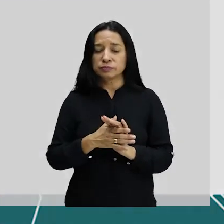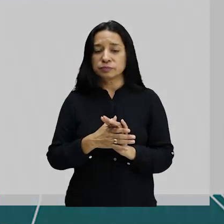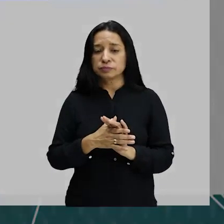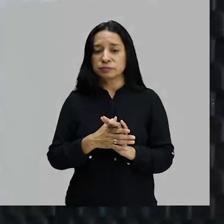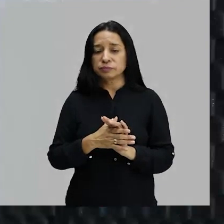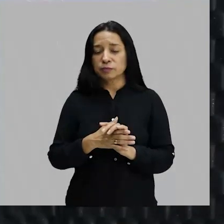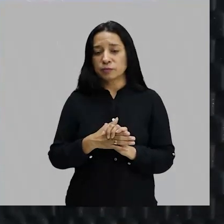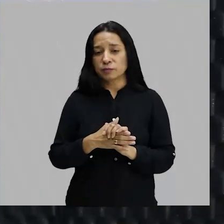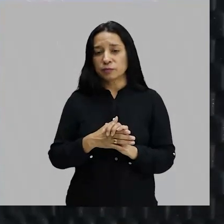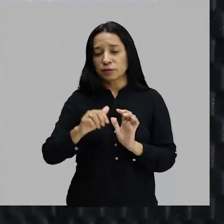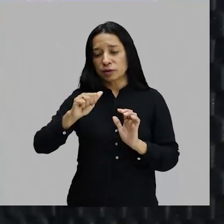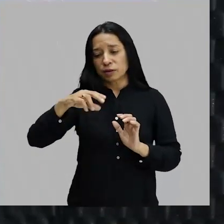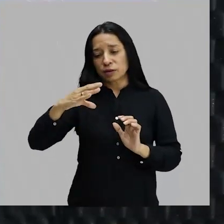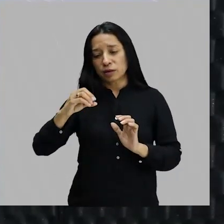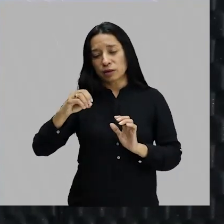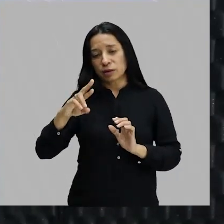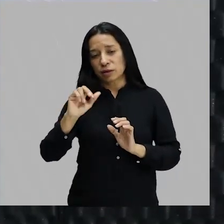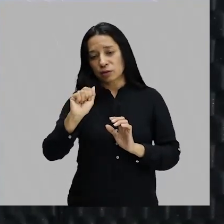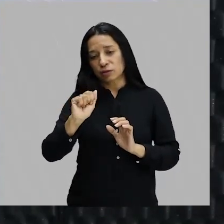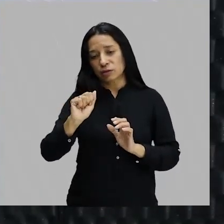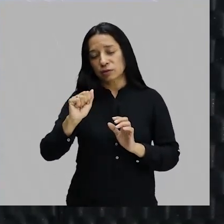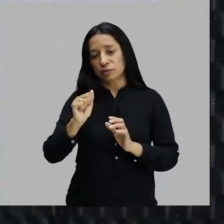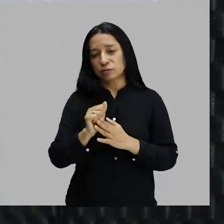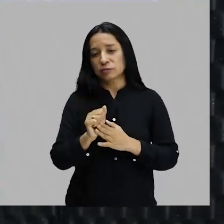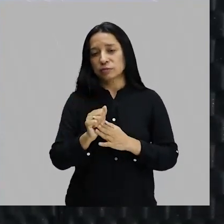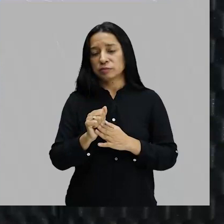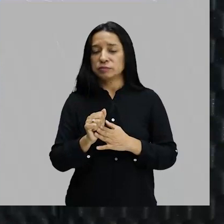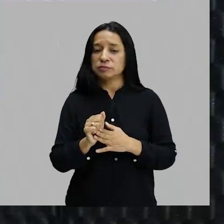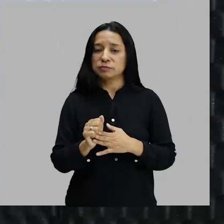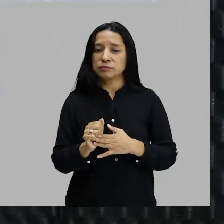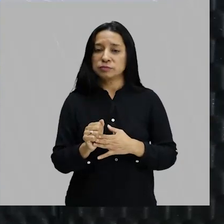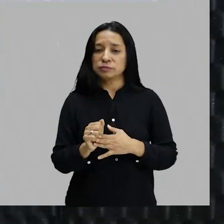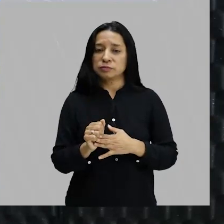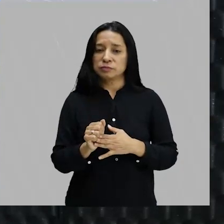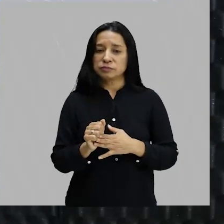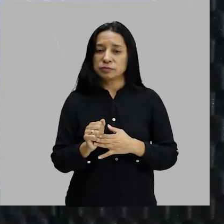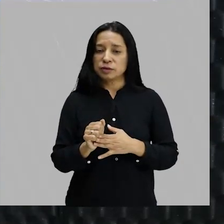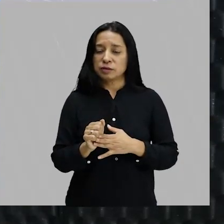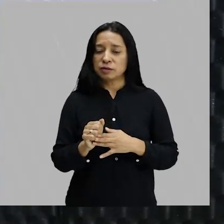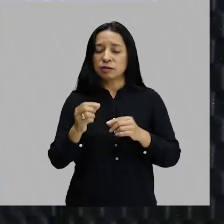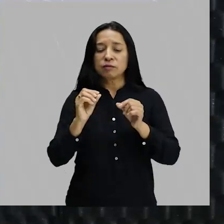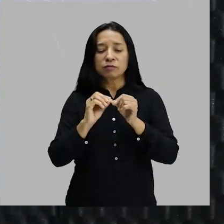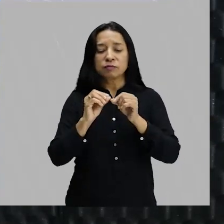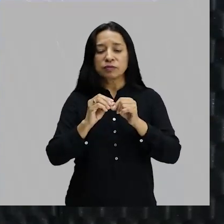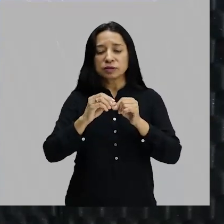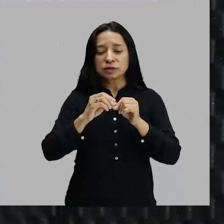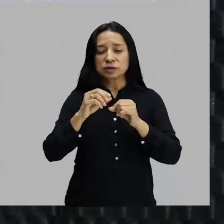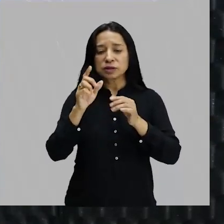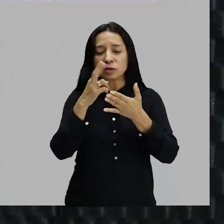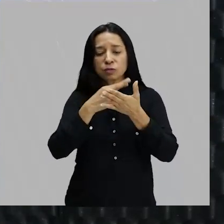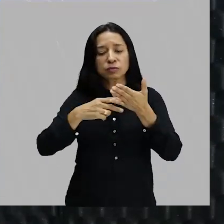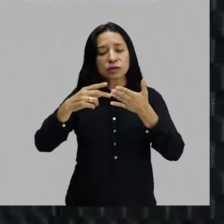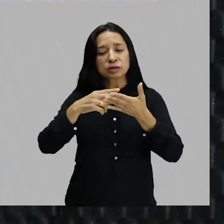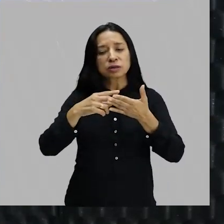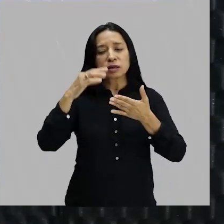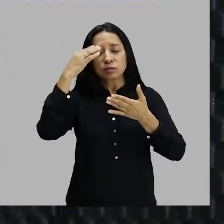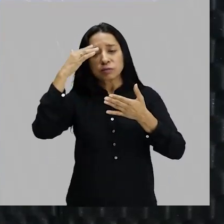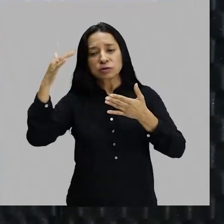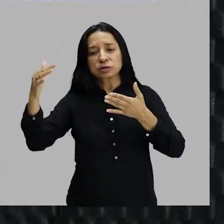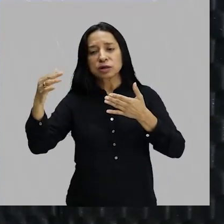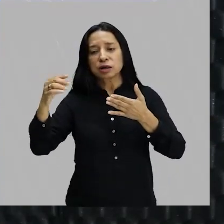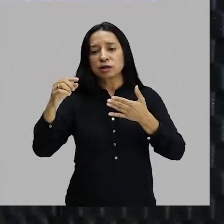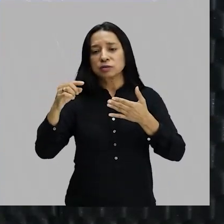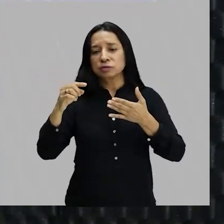que simbolizava a salvação. Só deixar claro, eu vou fazer um desenho imaginário aqui, né? Se o pessoal da produção puder fazer o desenho junto, seria